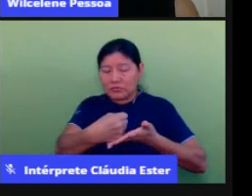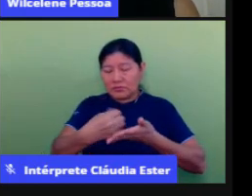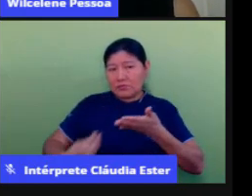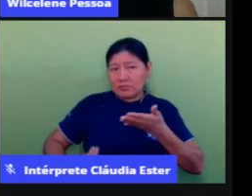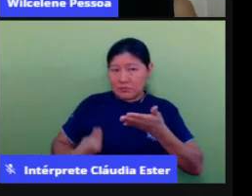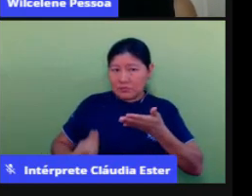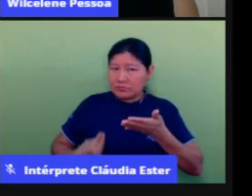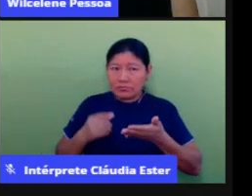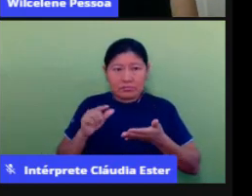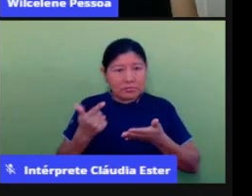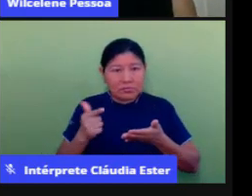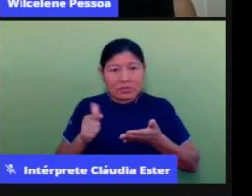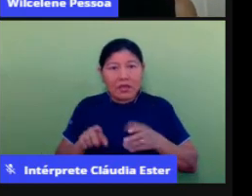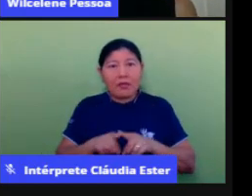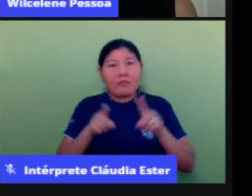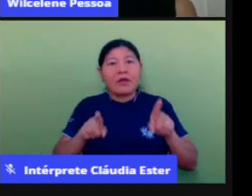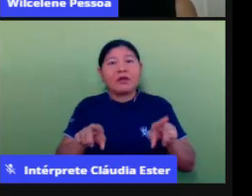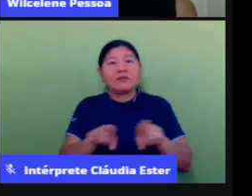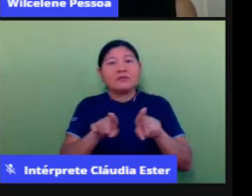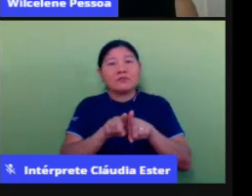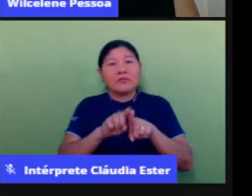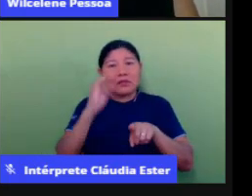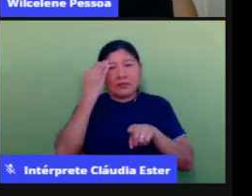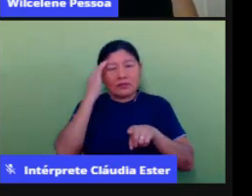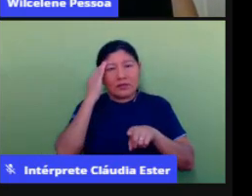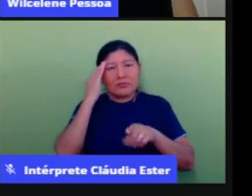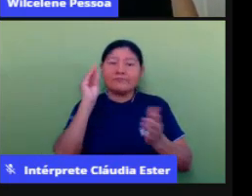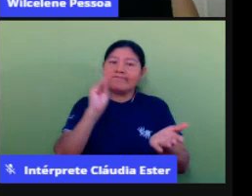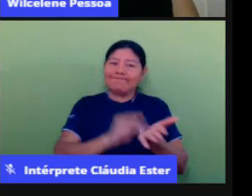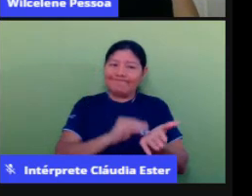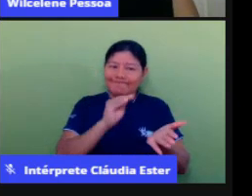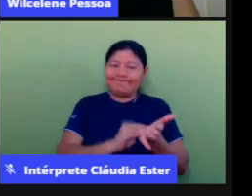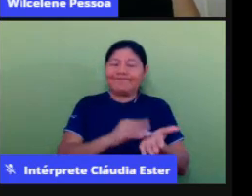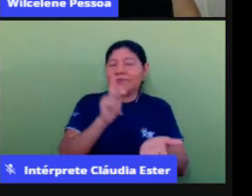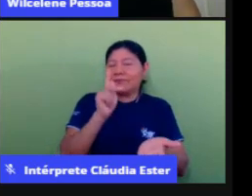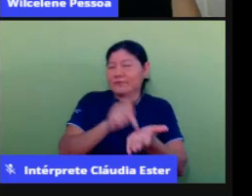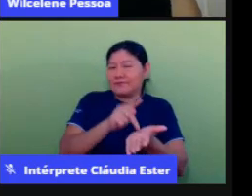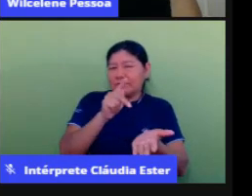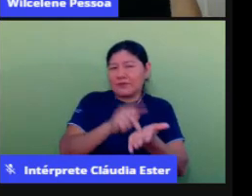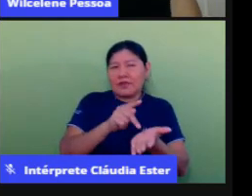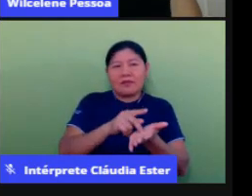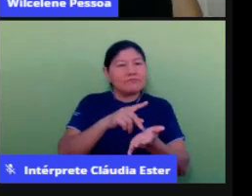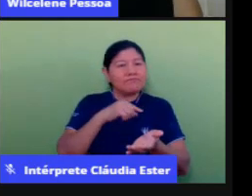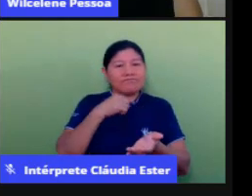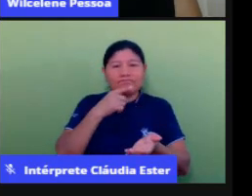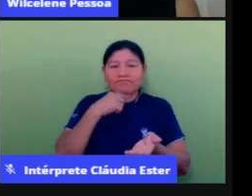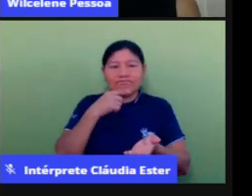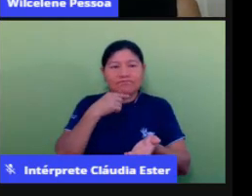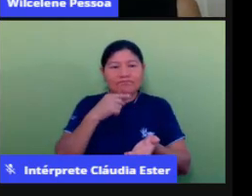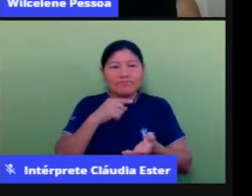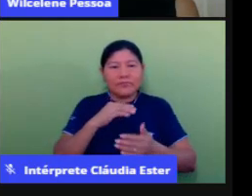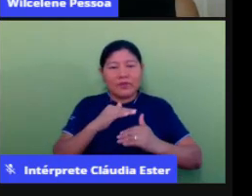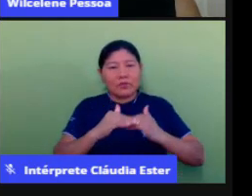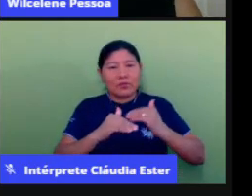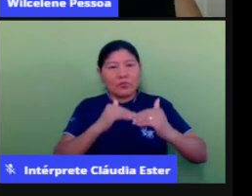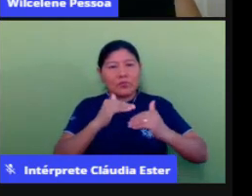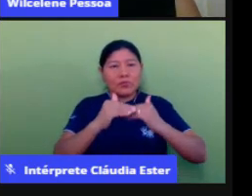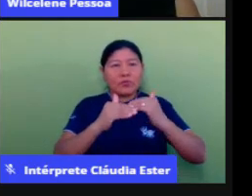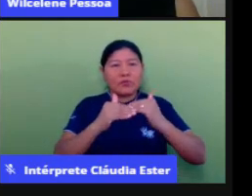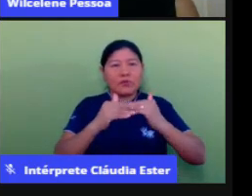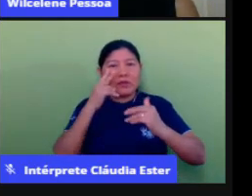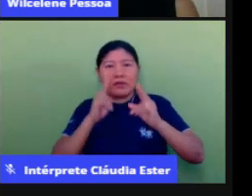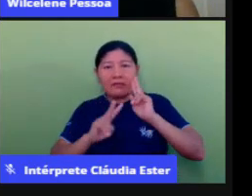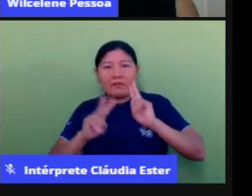nós também compreendemos que não é o ideal, né? Que é essa exposição por longos períodos da